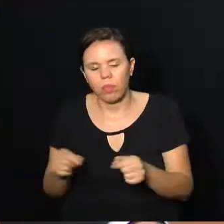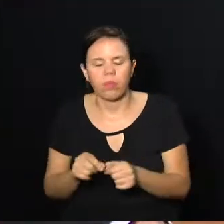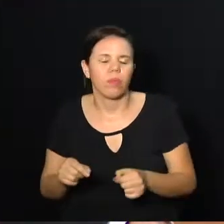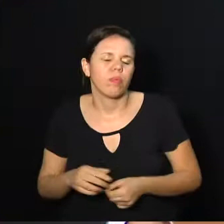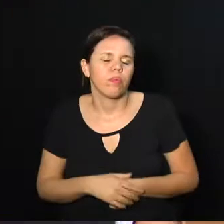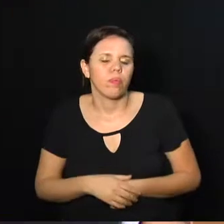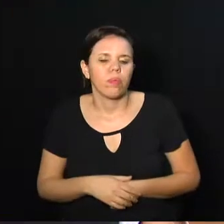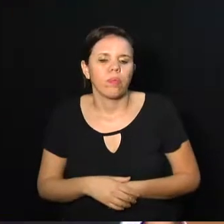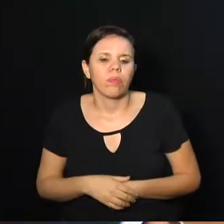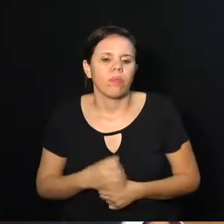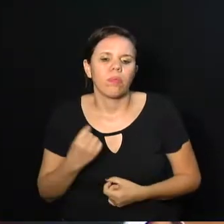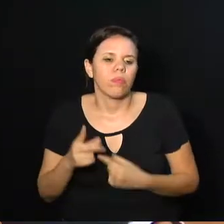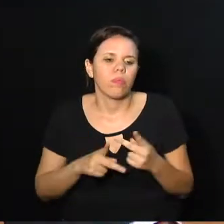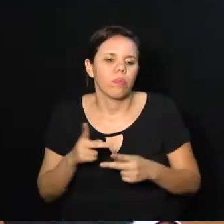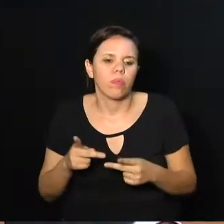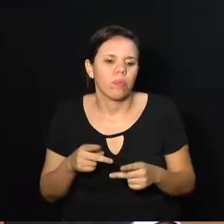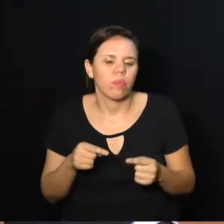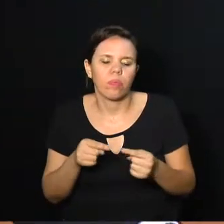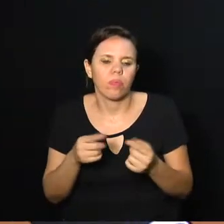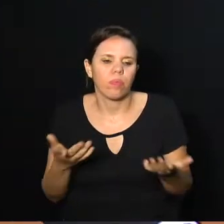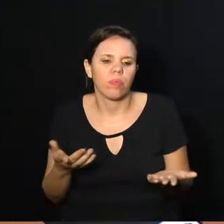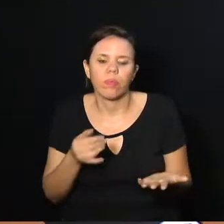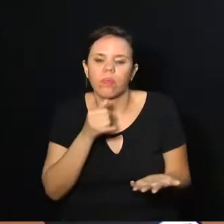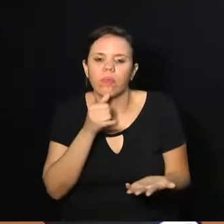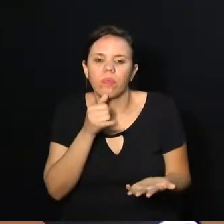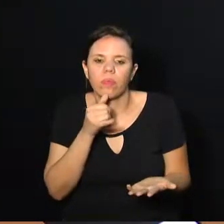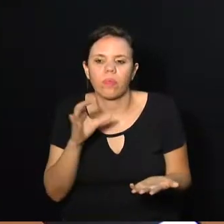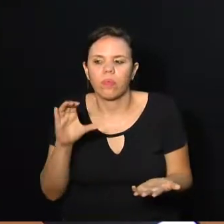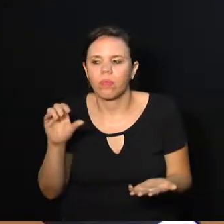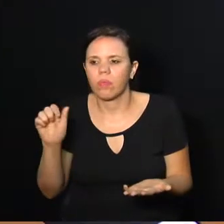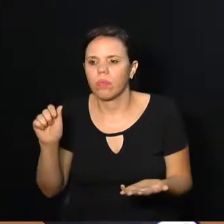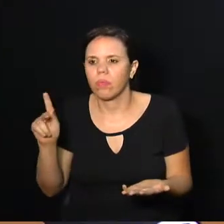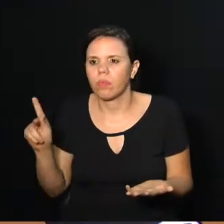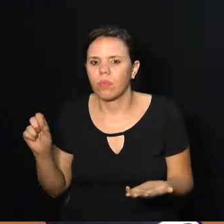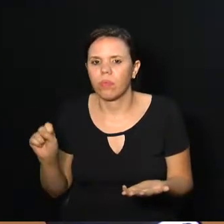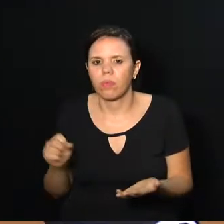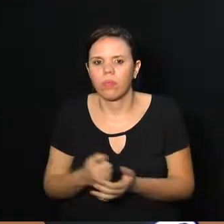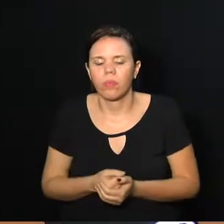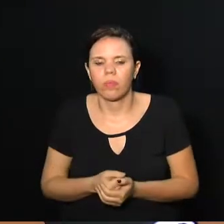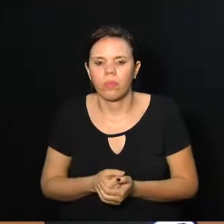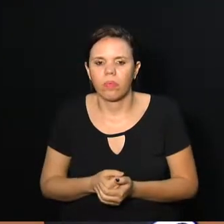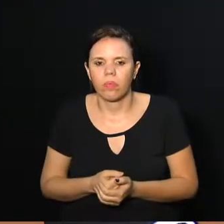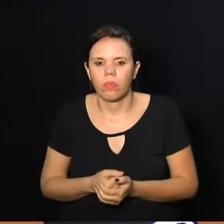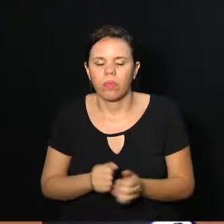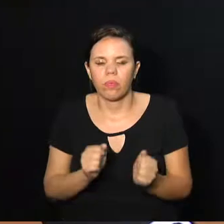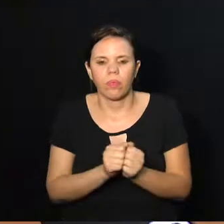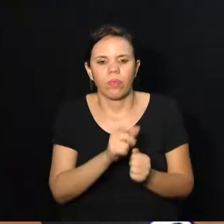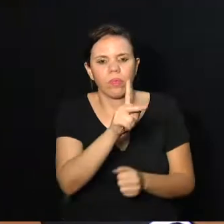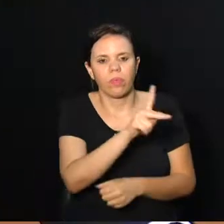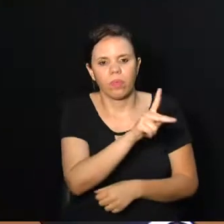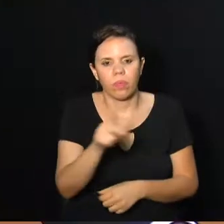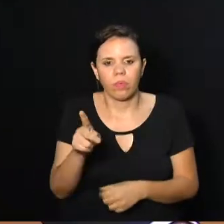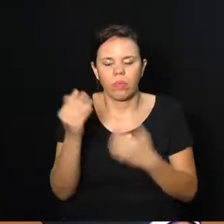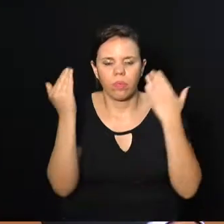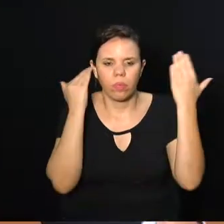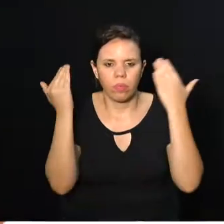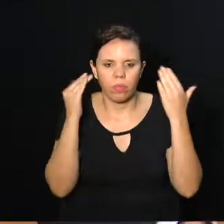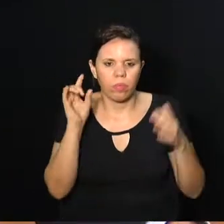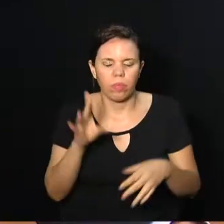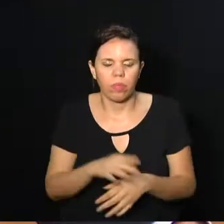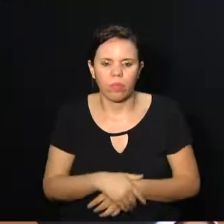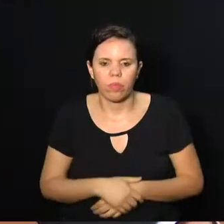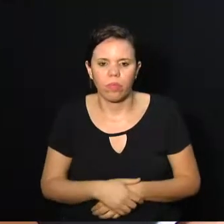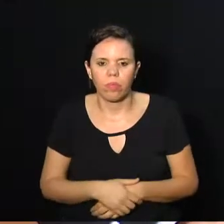não se identificam, por exemplo, com CAPS, mas se identificam com o Padre Haroldo, com comunidade terapêutica. Tem gente que não